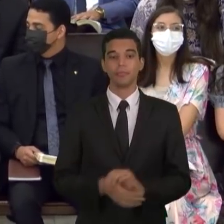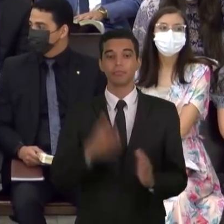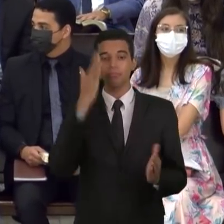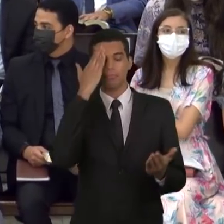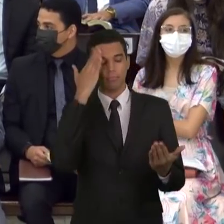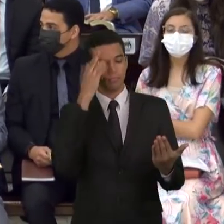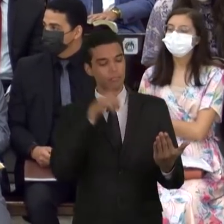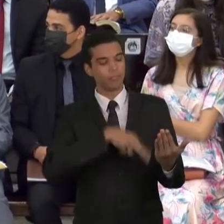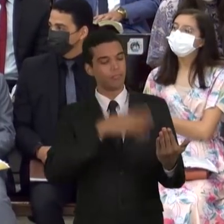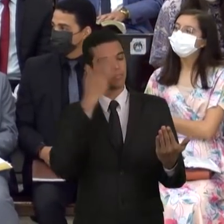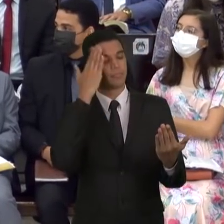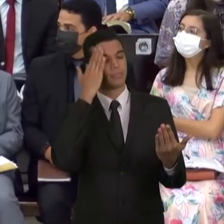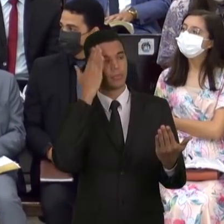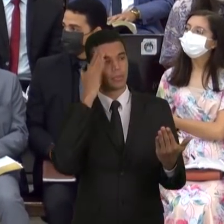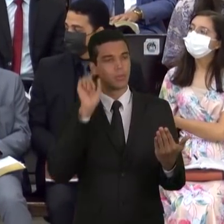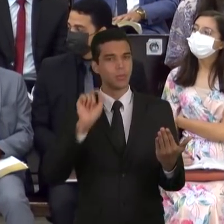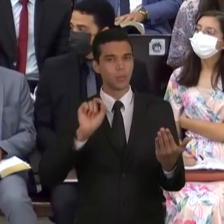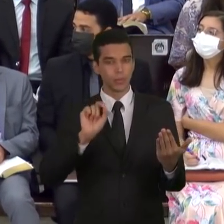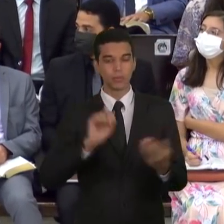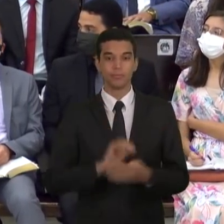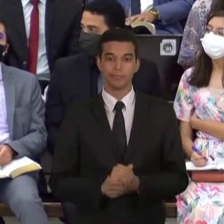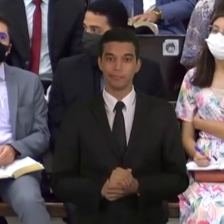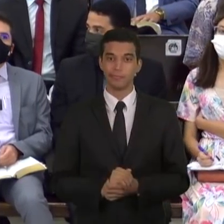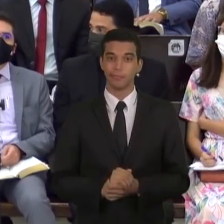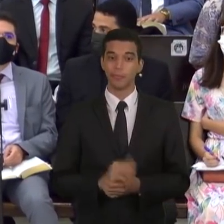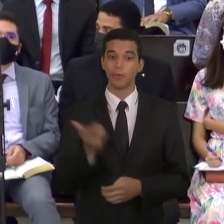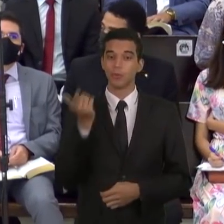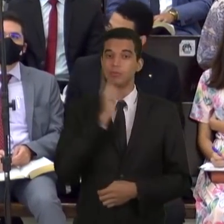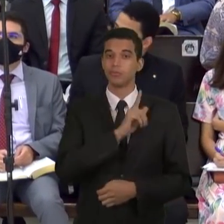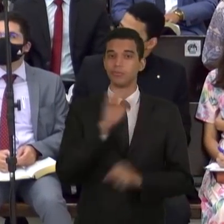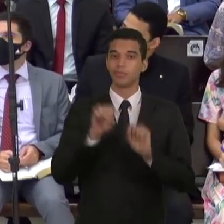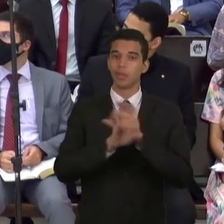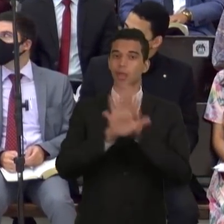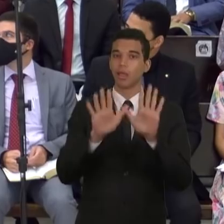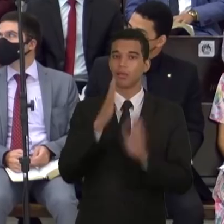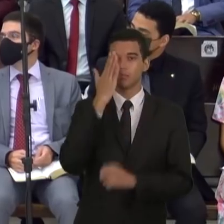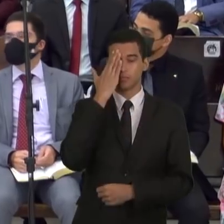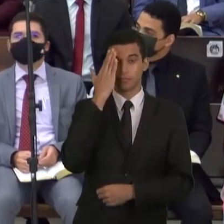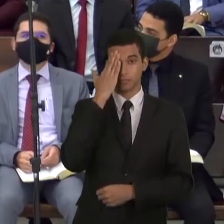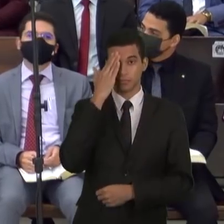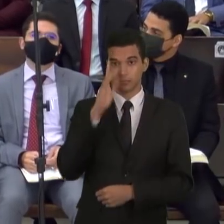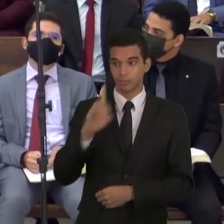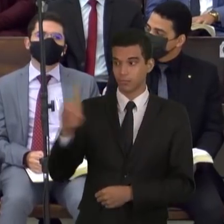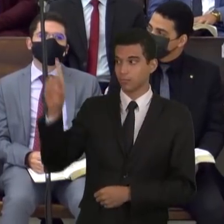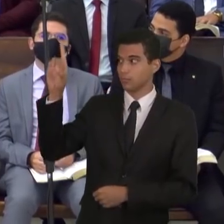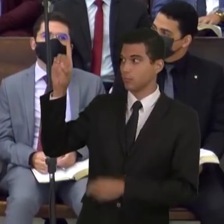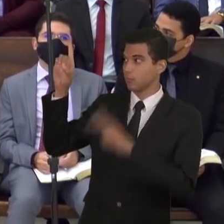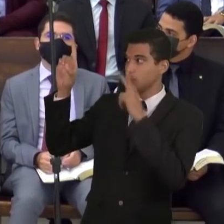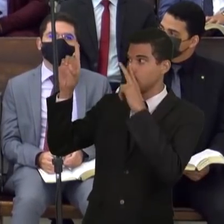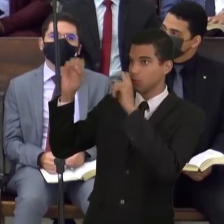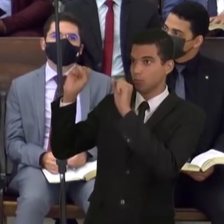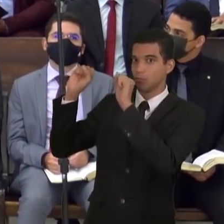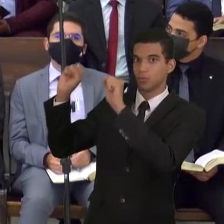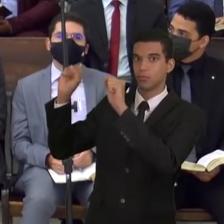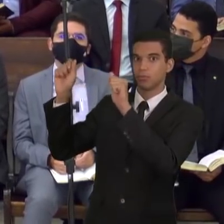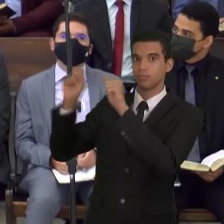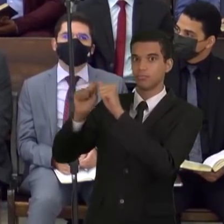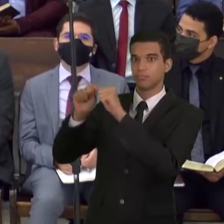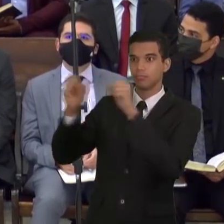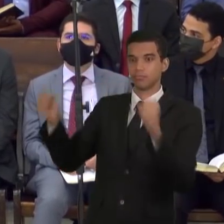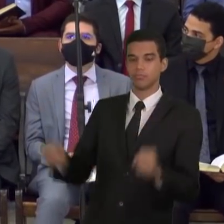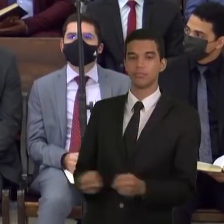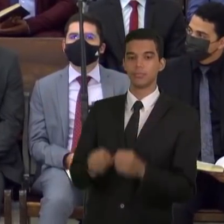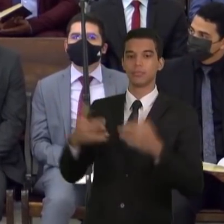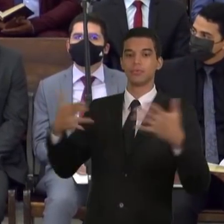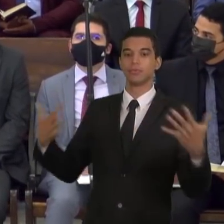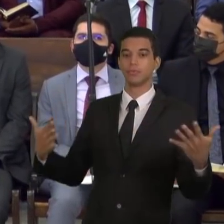entendemos que e vemos claramente não é de que o nosso Deus ele é um Deus que tem poder sobre todas as coisas estivemos